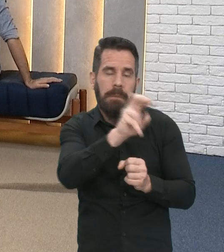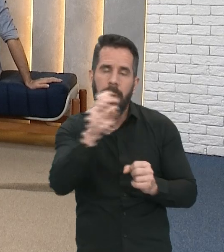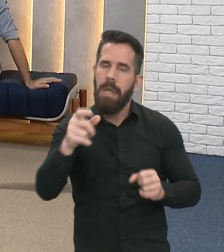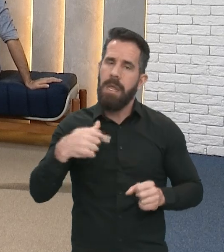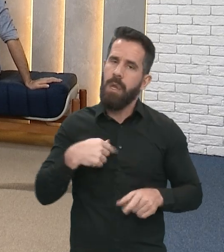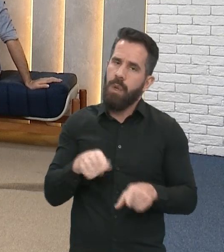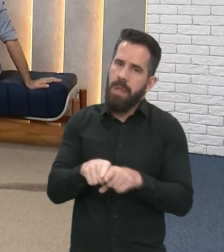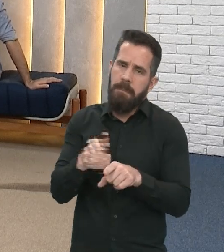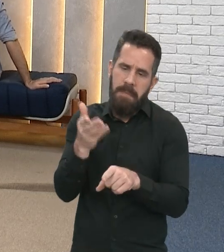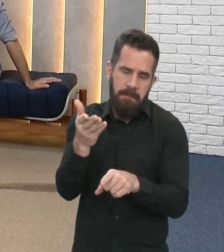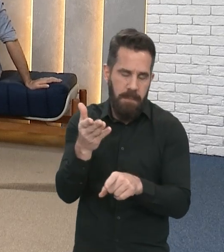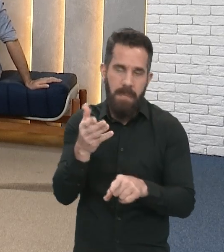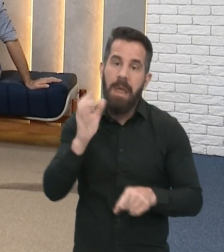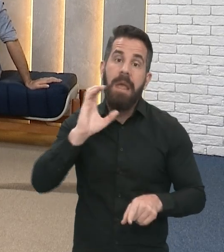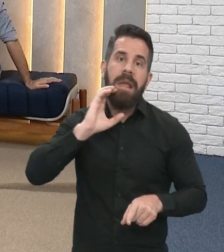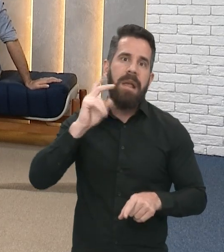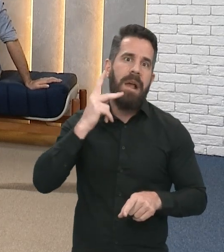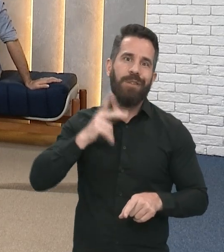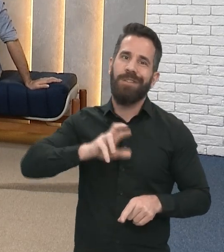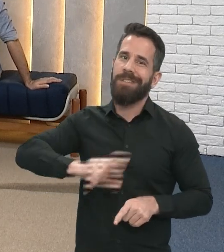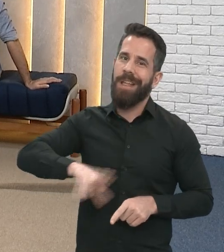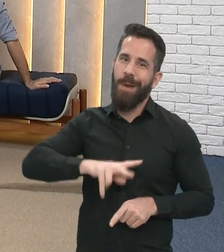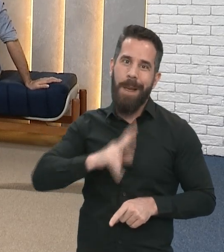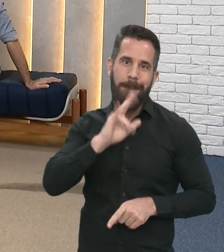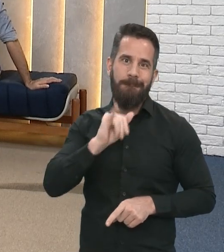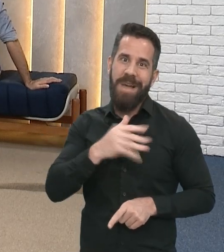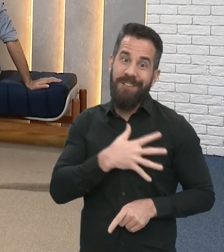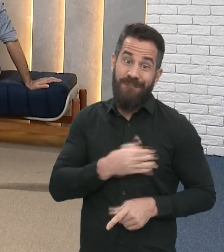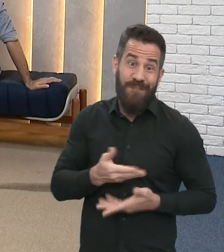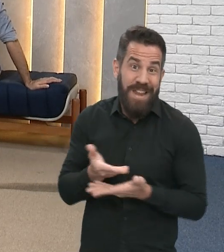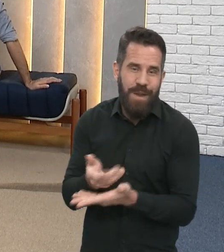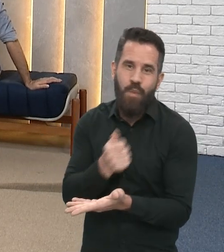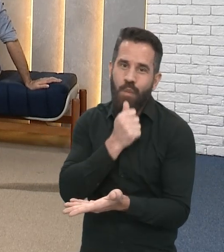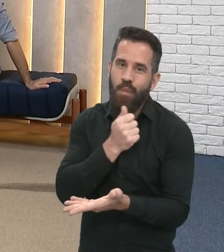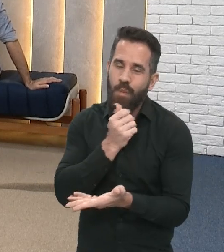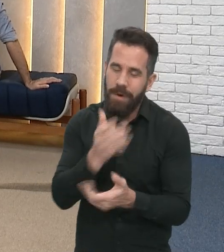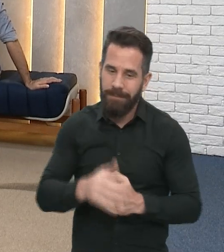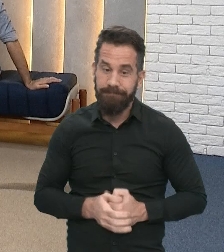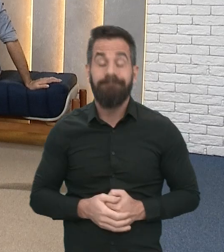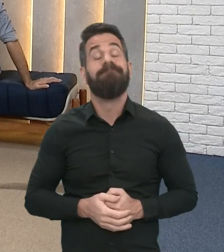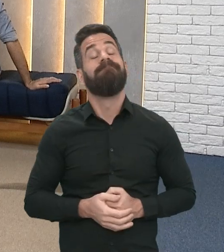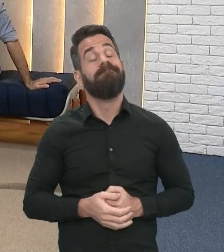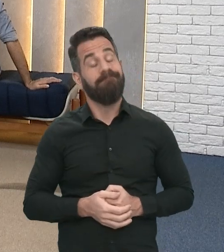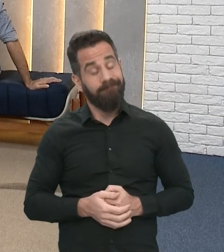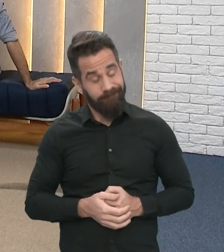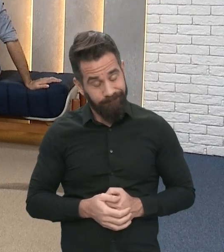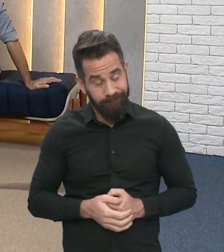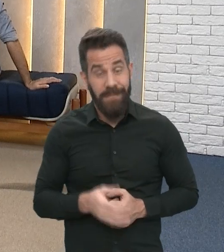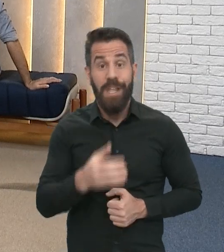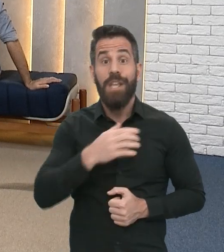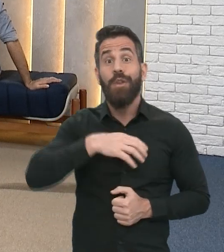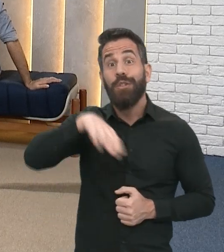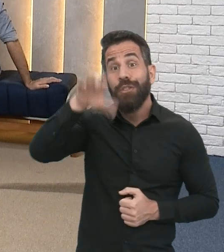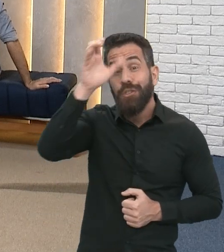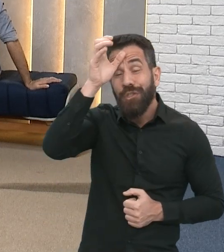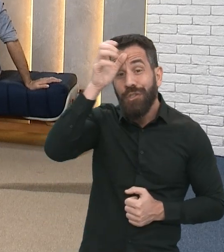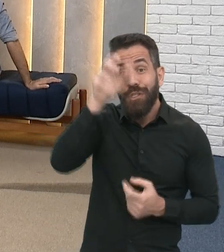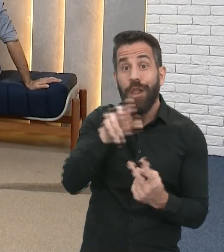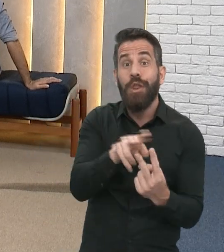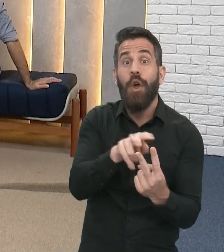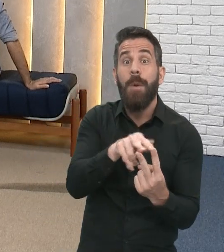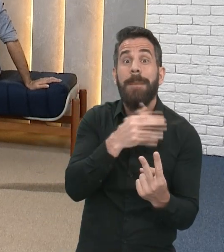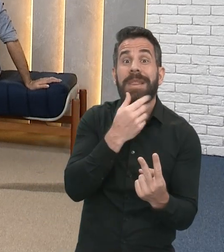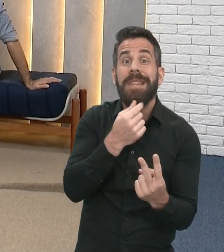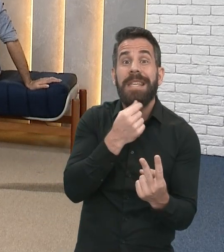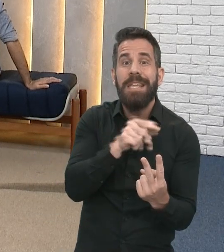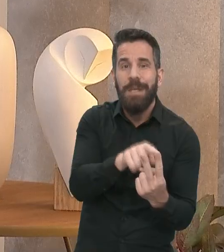pai ainda. Cássio, eu sou tia de 2 meninos. E a minha irmã era exatamente assim, ela falava que